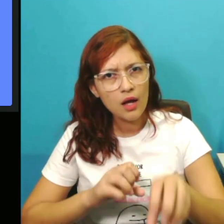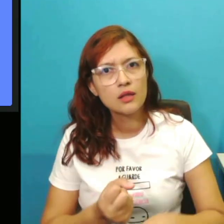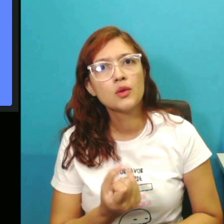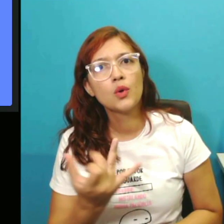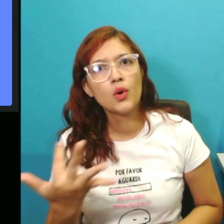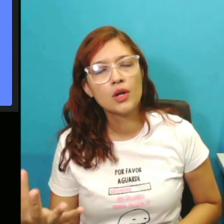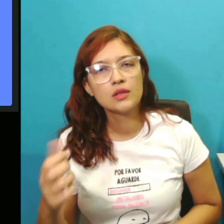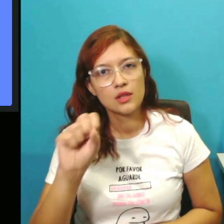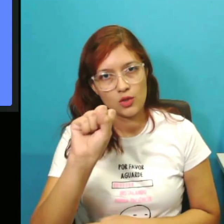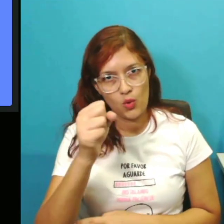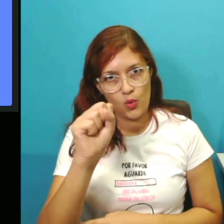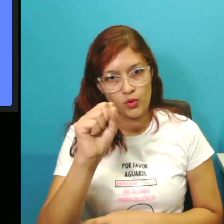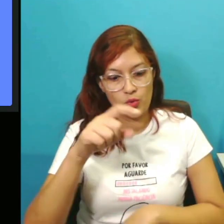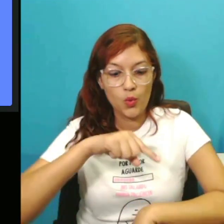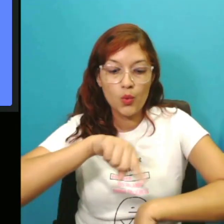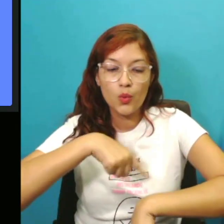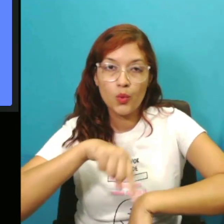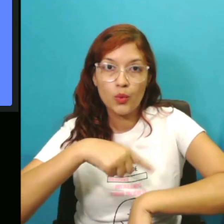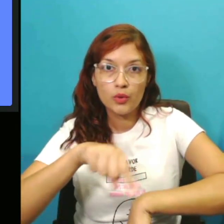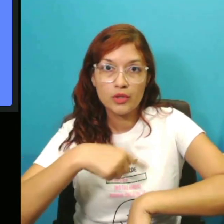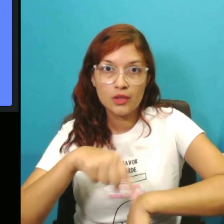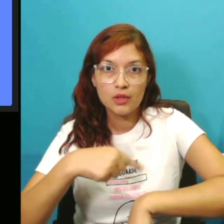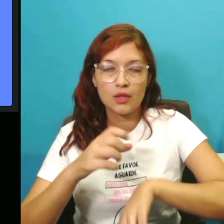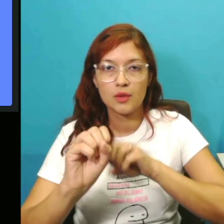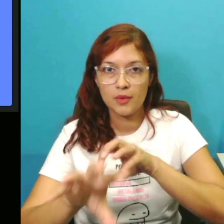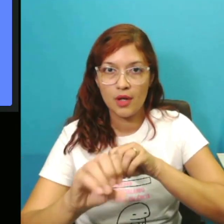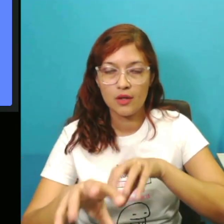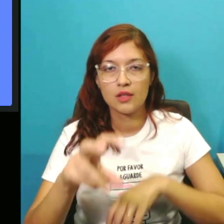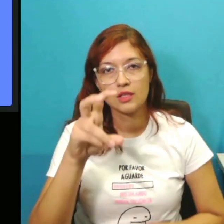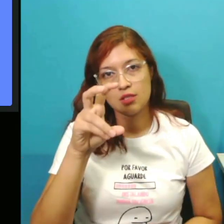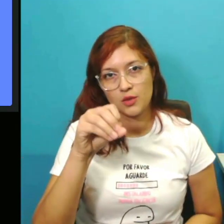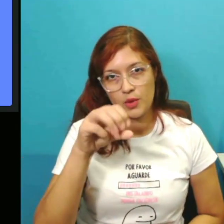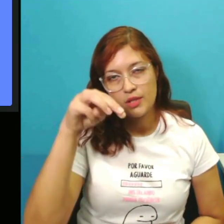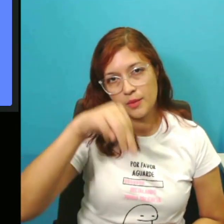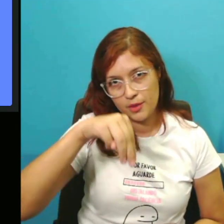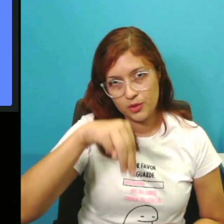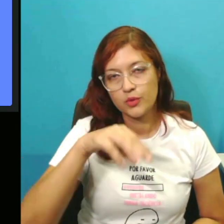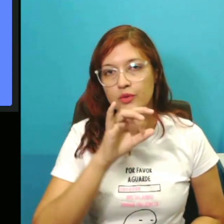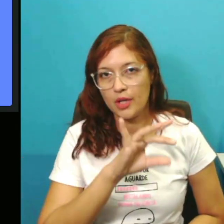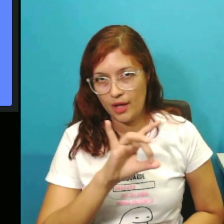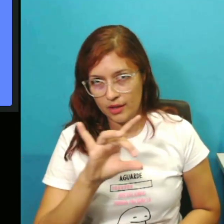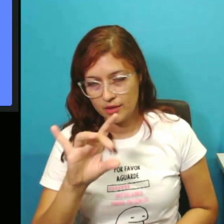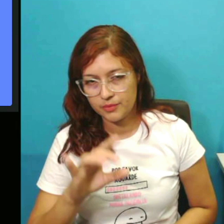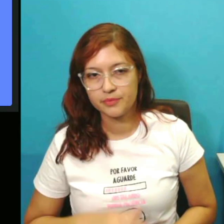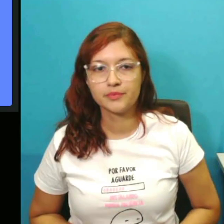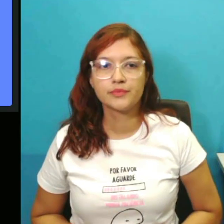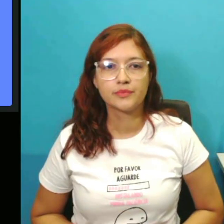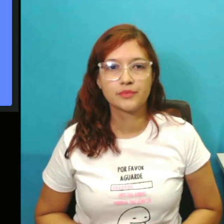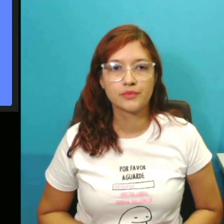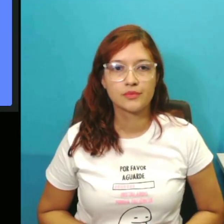Foram feitas 8 aulas de 50 minutos cada.